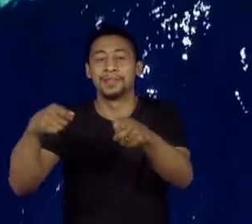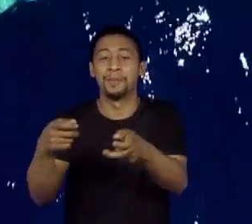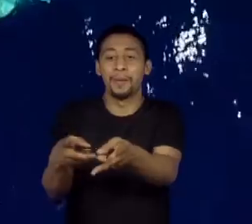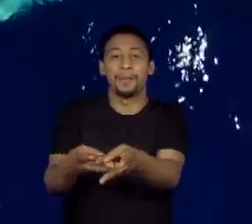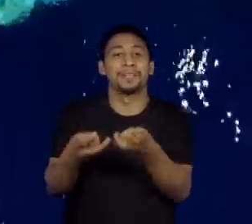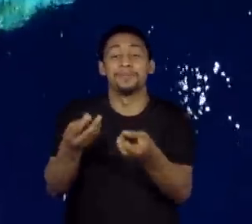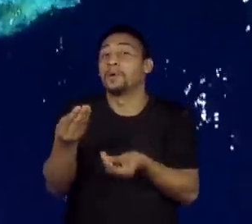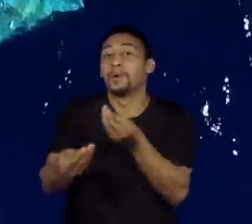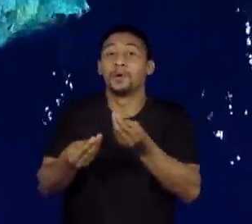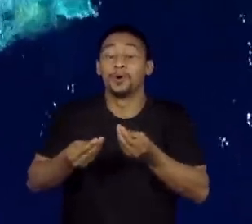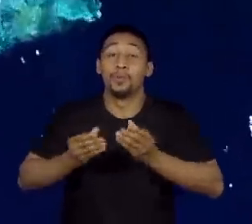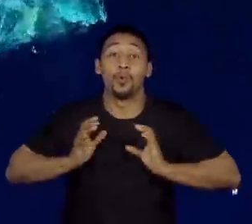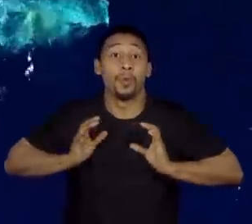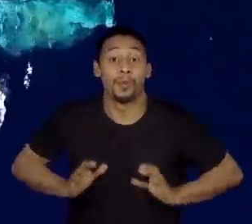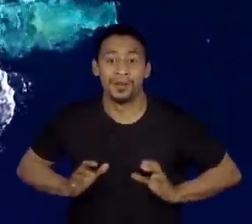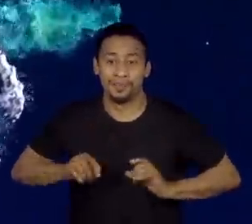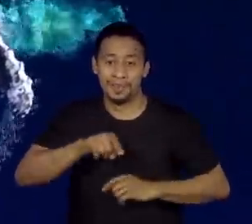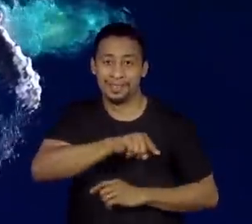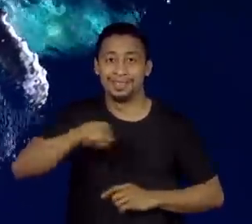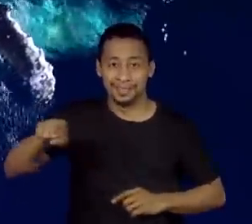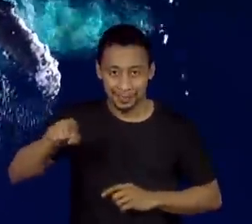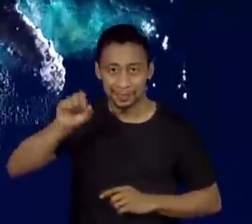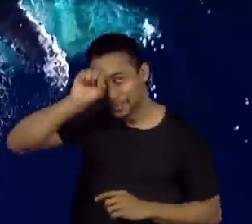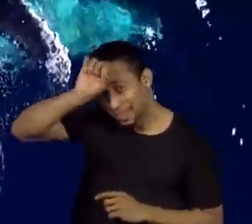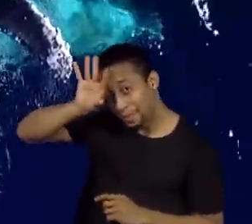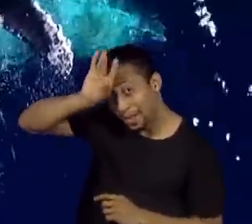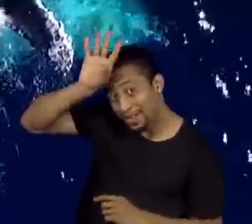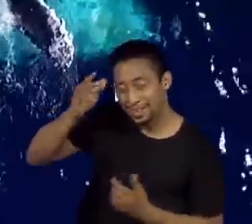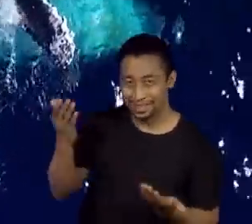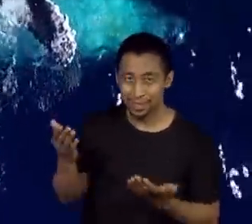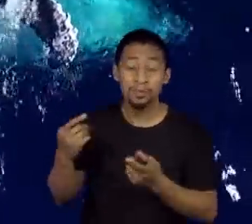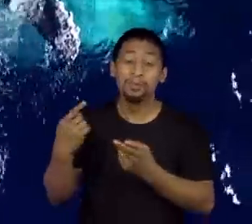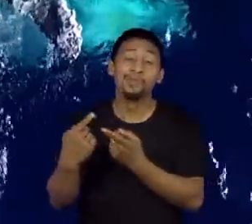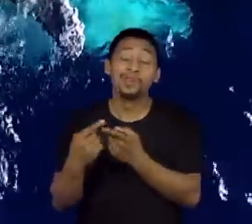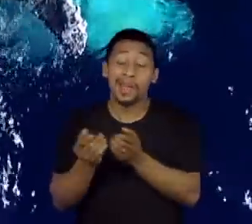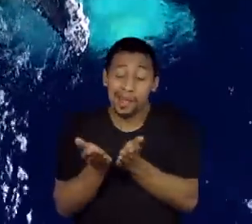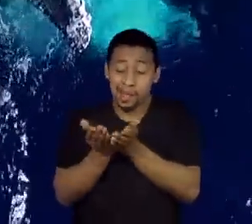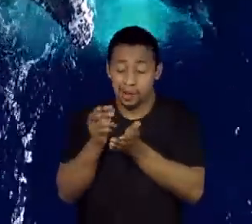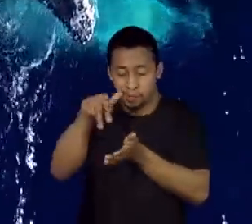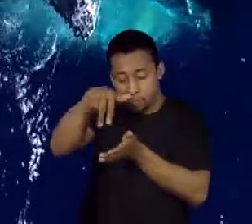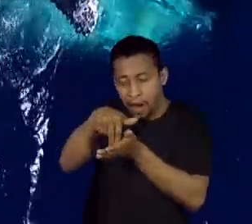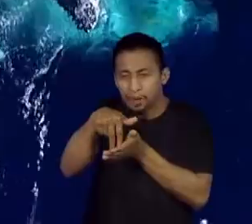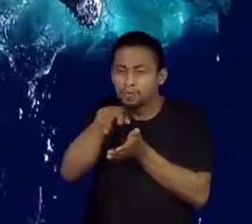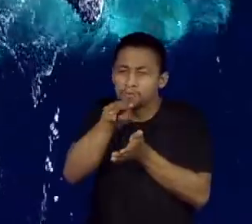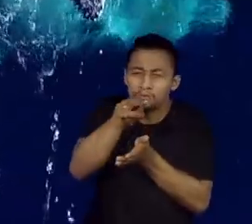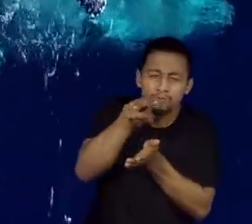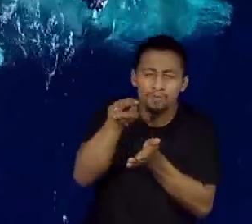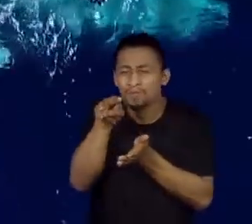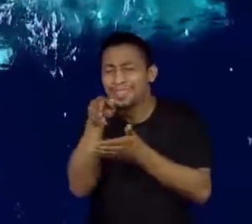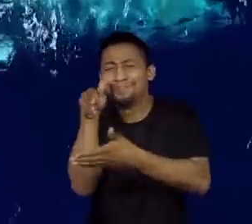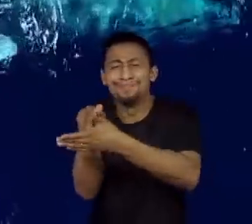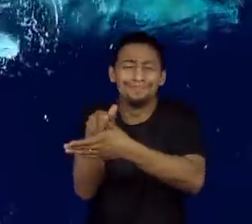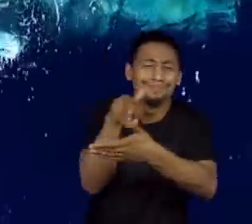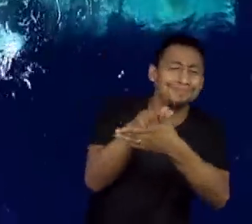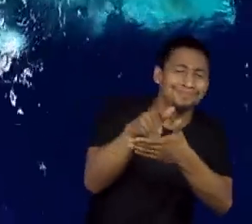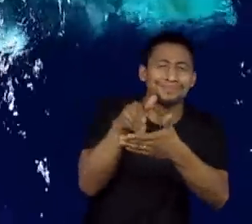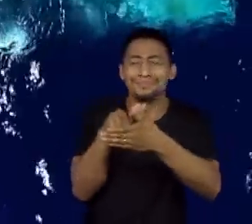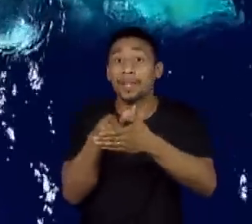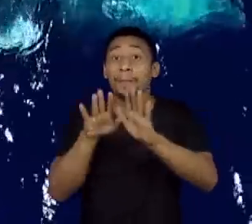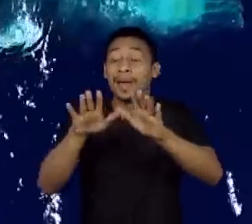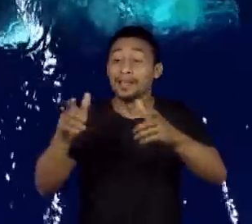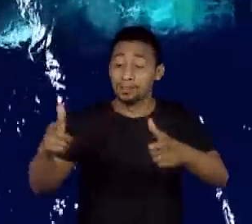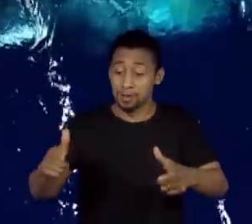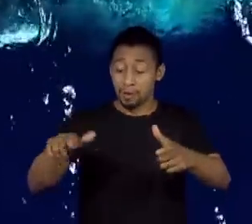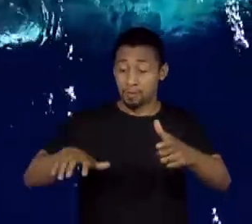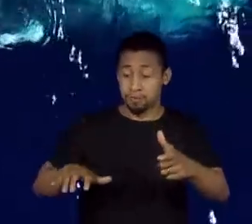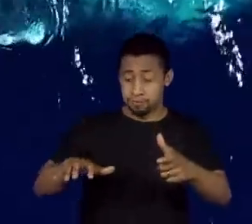ter essa visão limitada que a gente tem do barco. A gente consegue ver de cima, sem o reflexo do sol na água. Então consegue ver o que a baleia